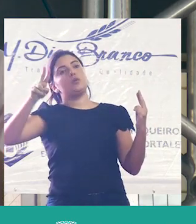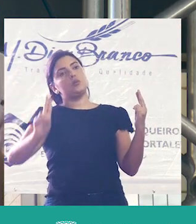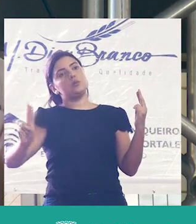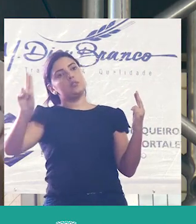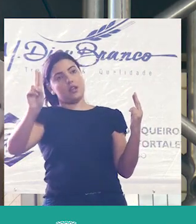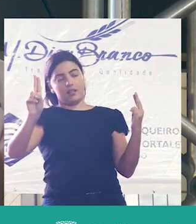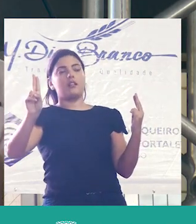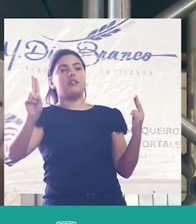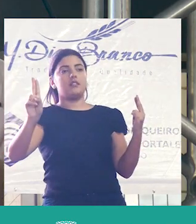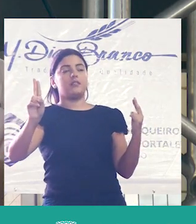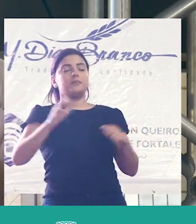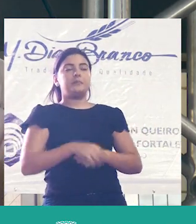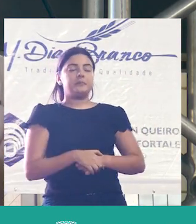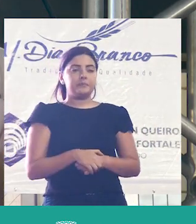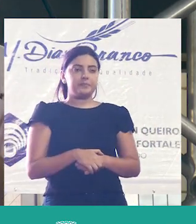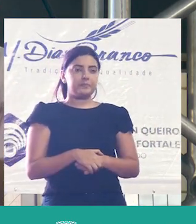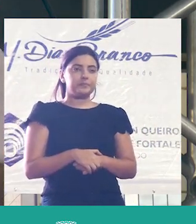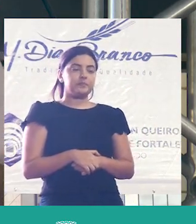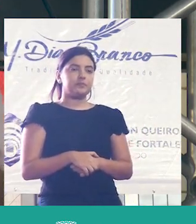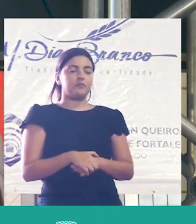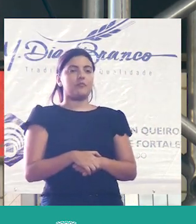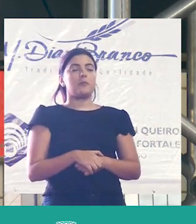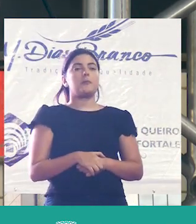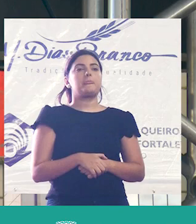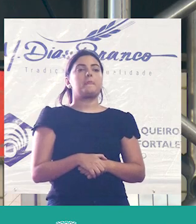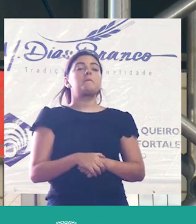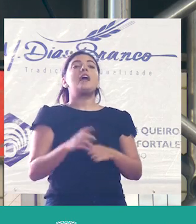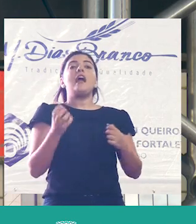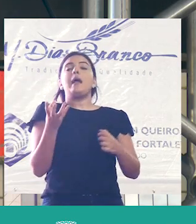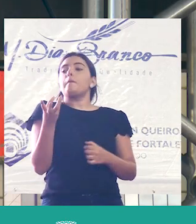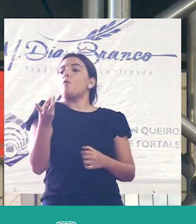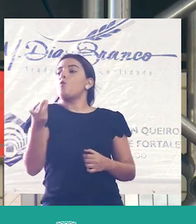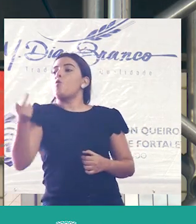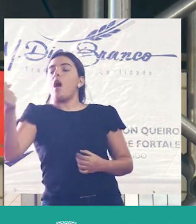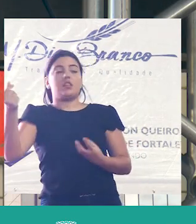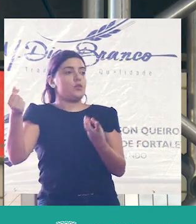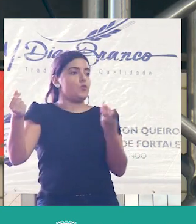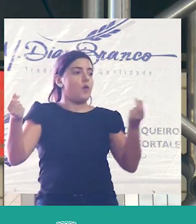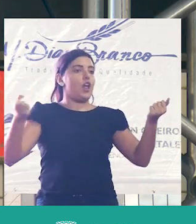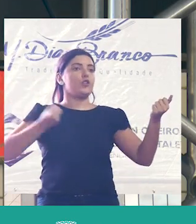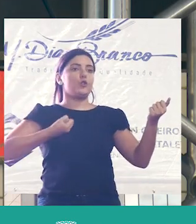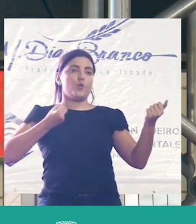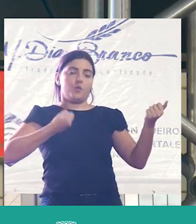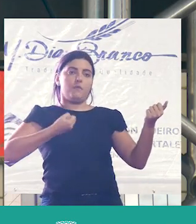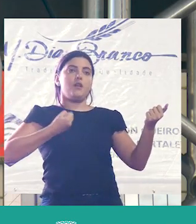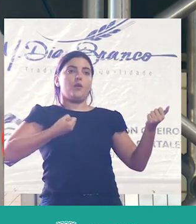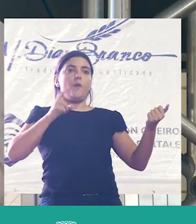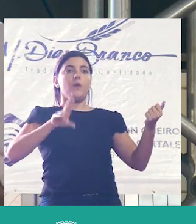produtos gerados numa reação química. É a parte quantitativa da reação.